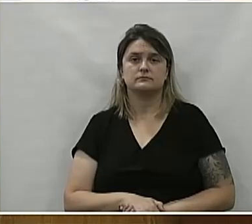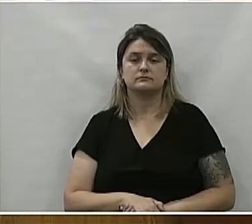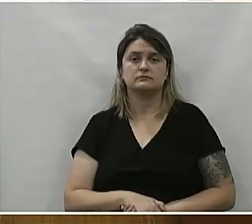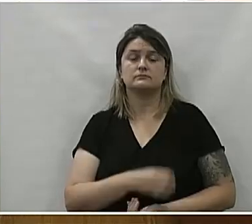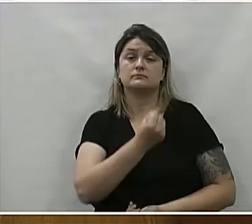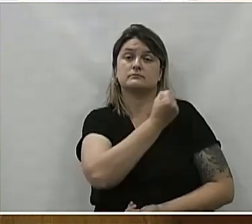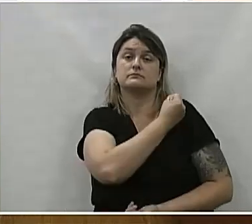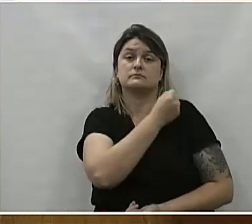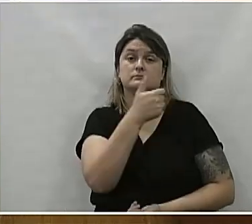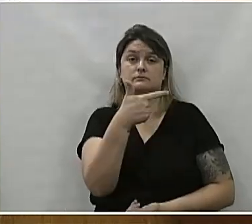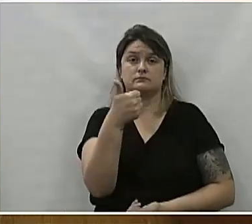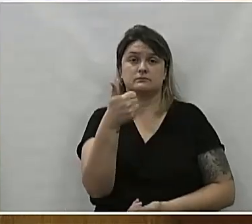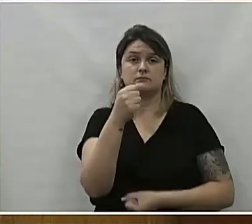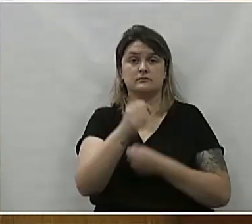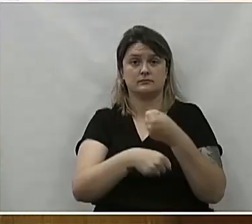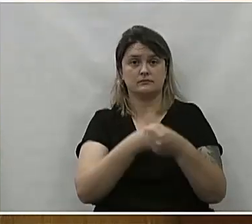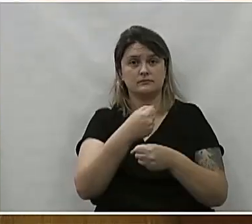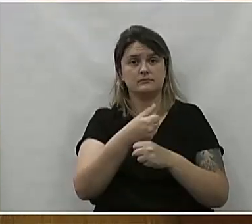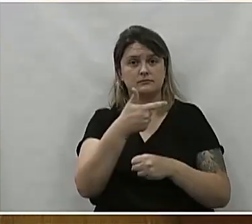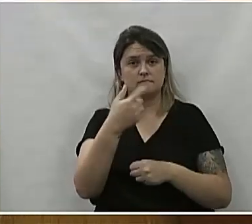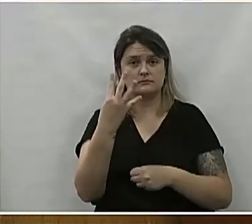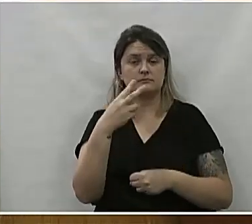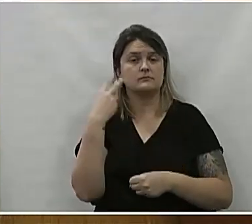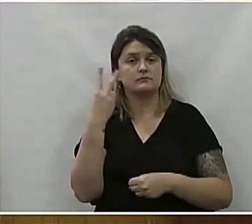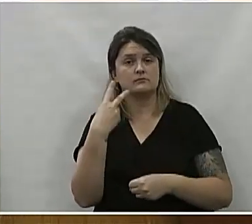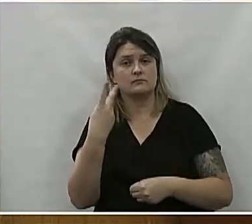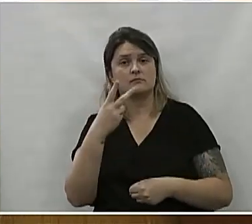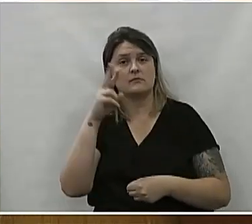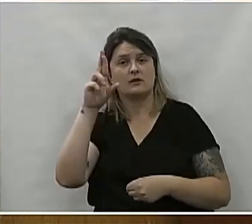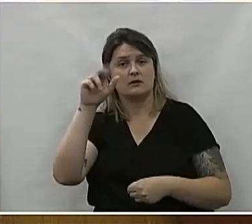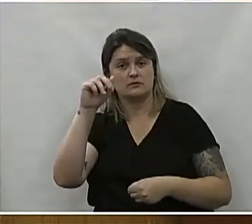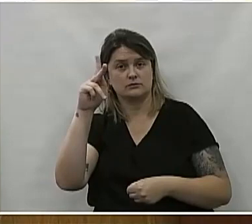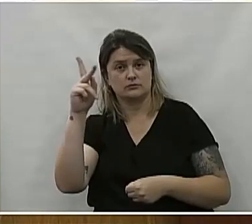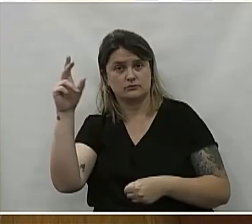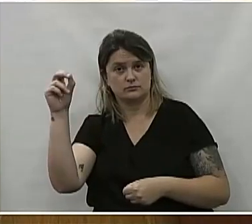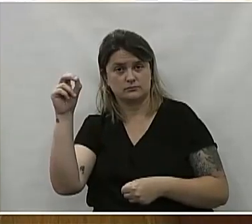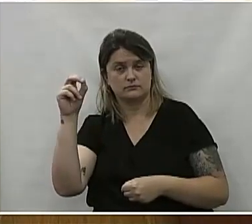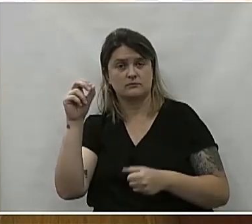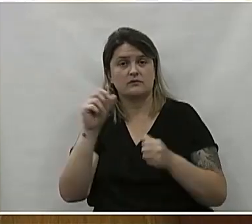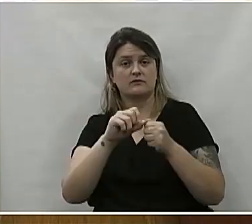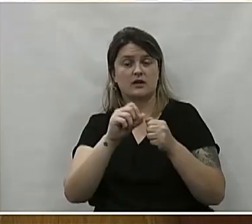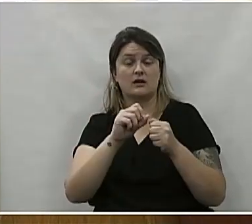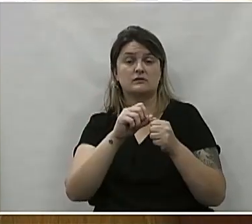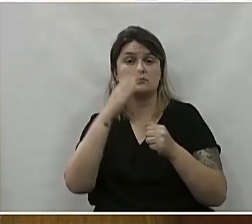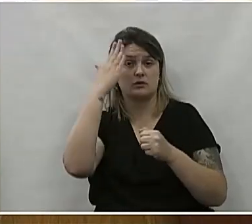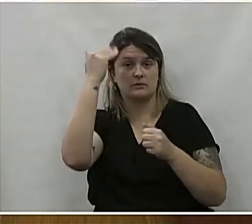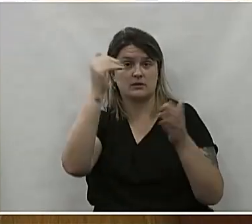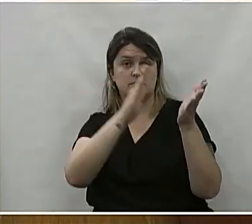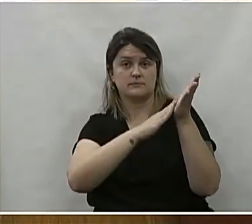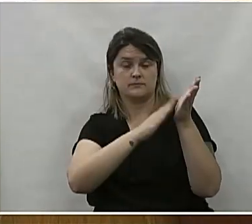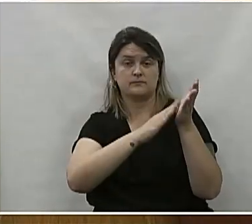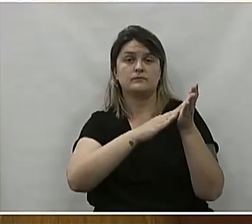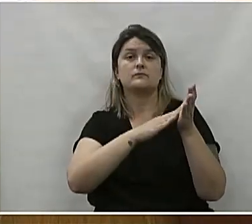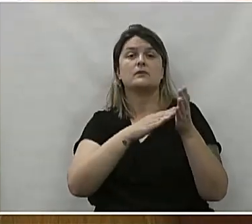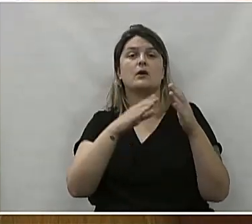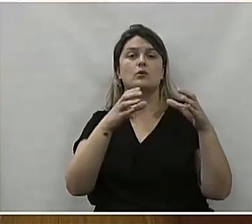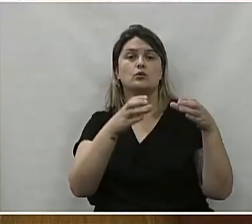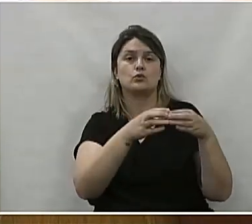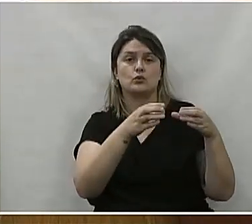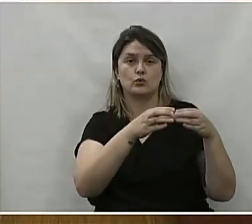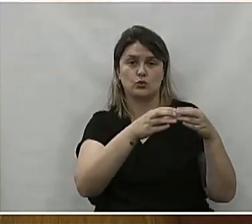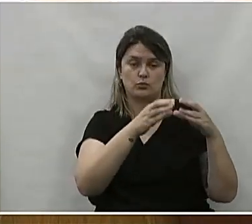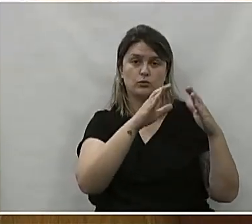Número 21 De 2024 Do vereador Valdecir José Rático Uma moção de aplausos Ao batalhão De patrulha escolar